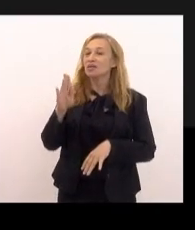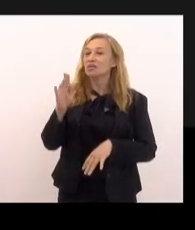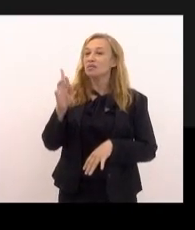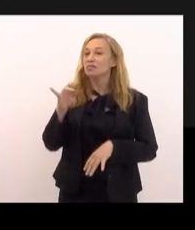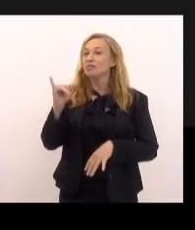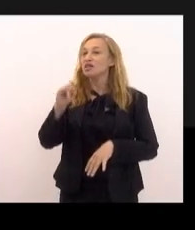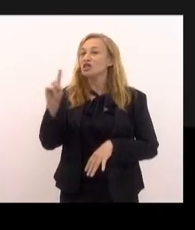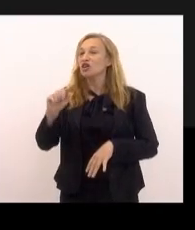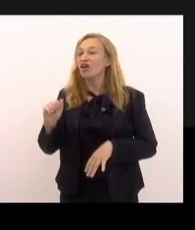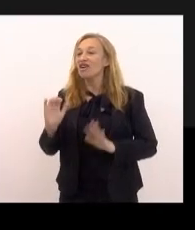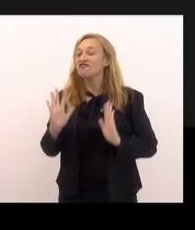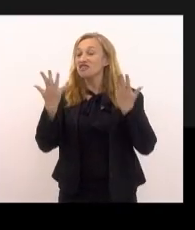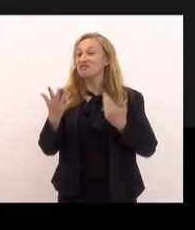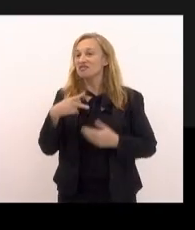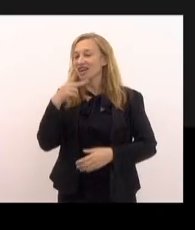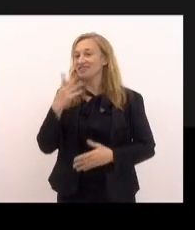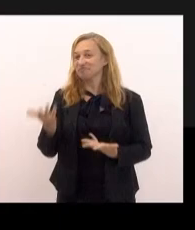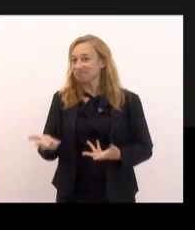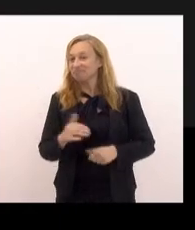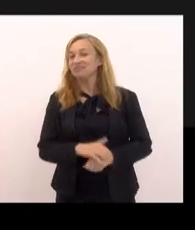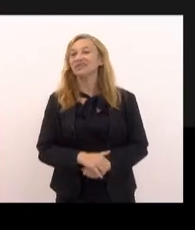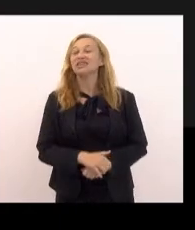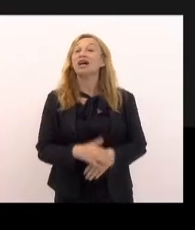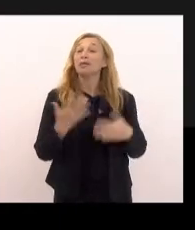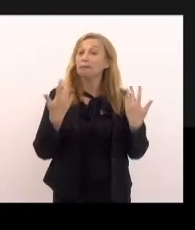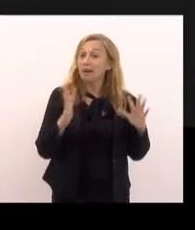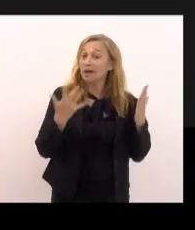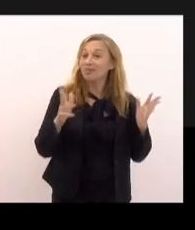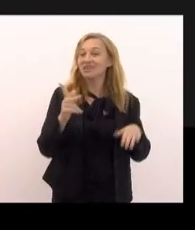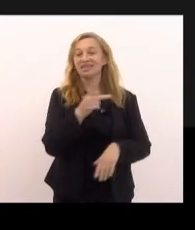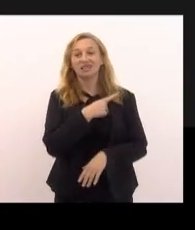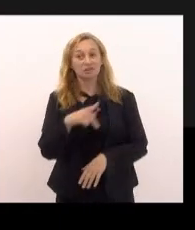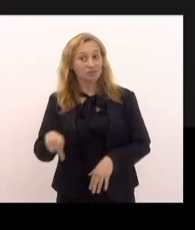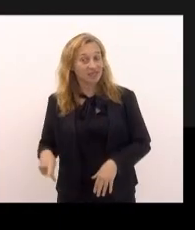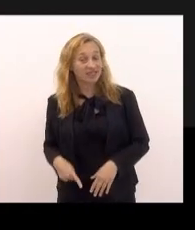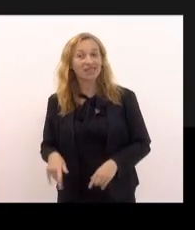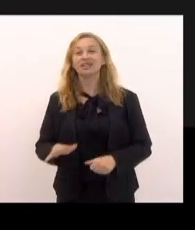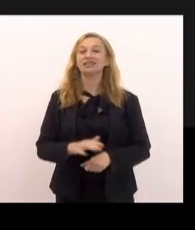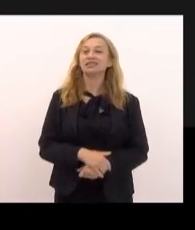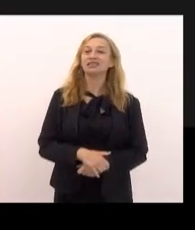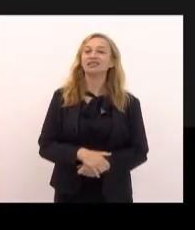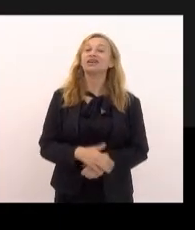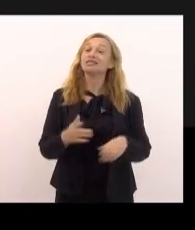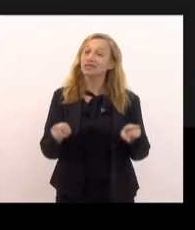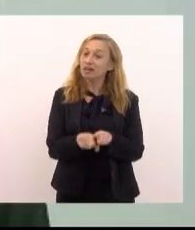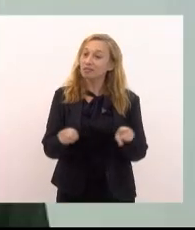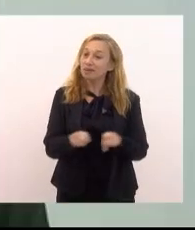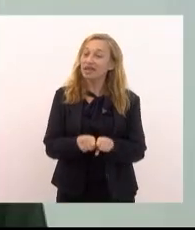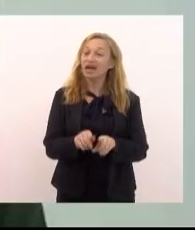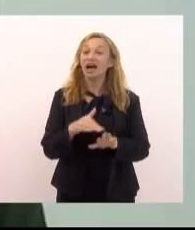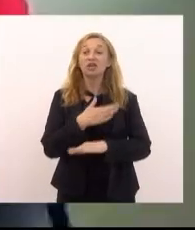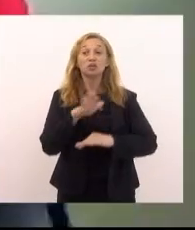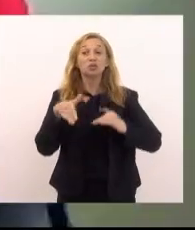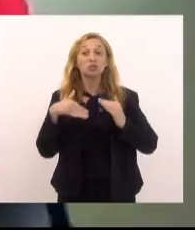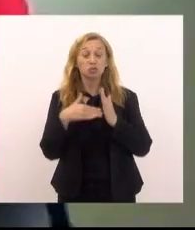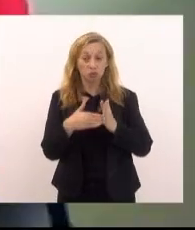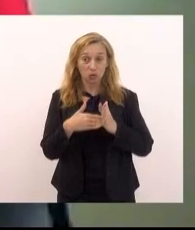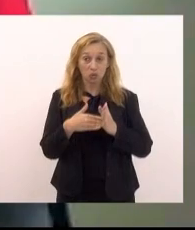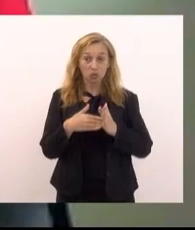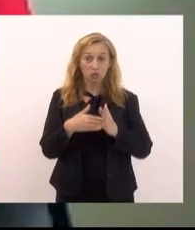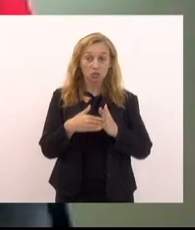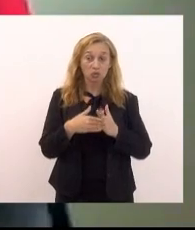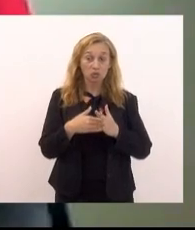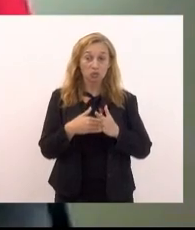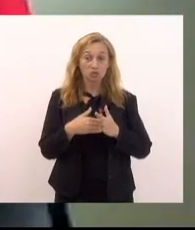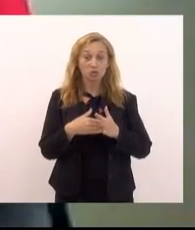Brizolândia. Então, cumprimentando a nossa presidente, também queria cumprimentar as